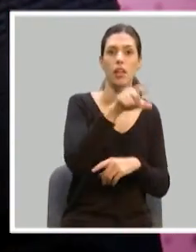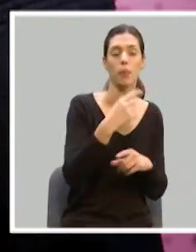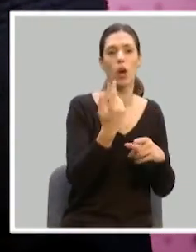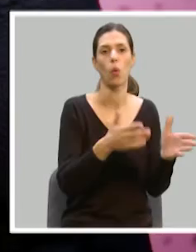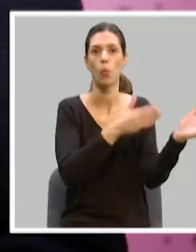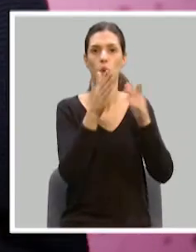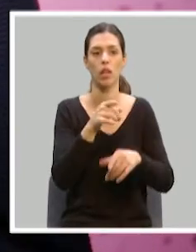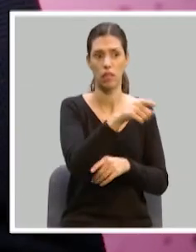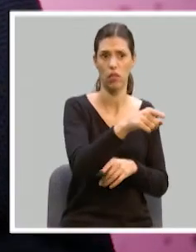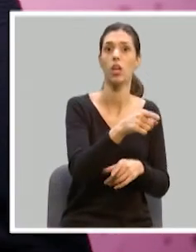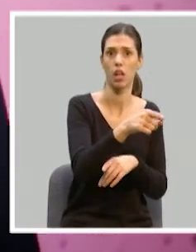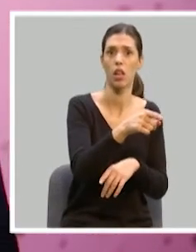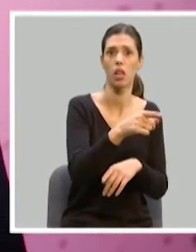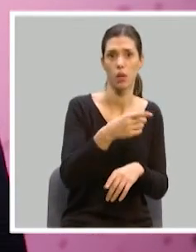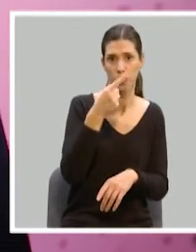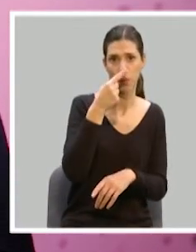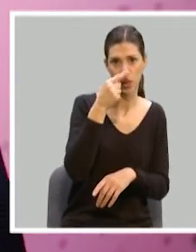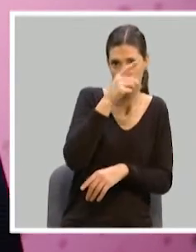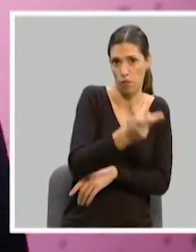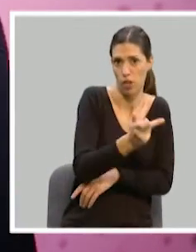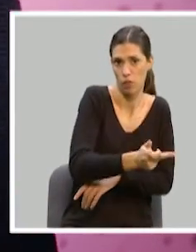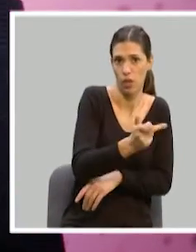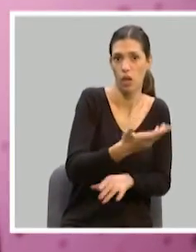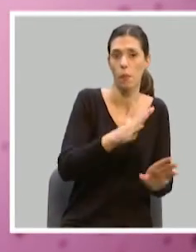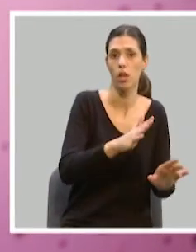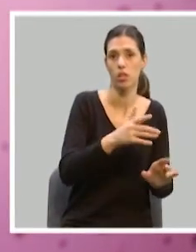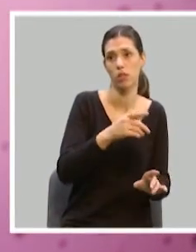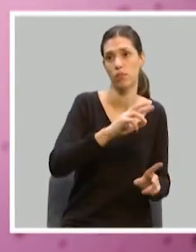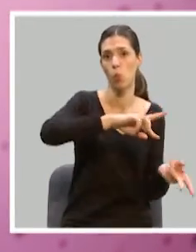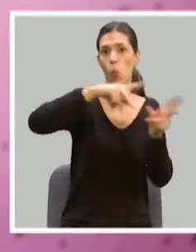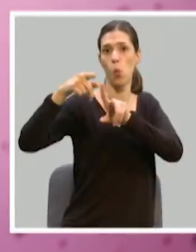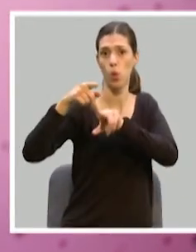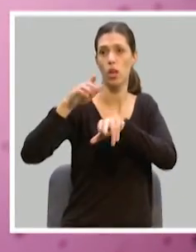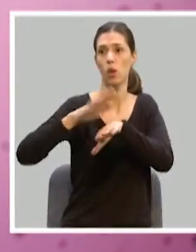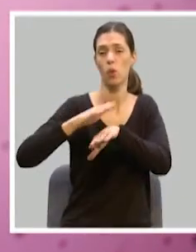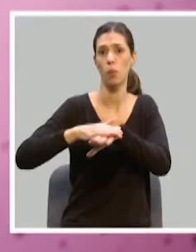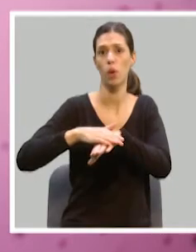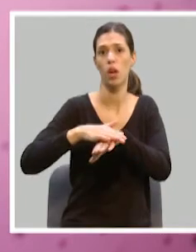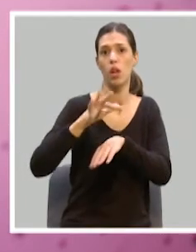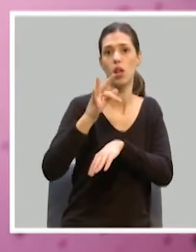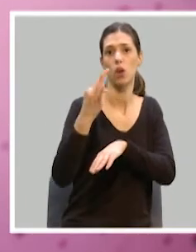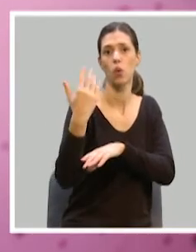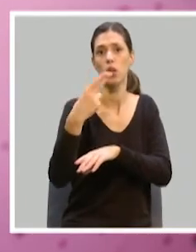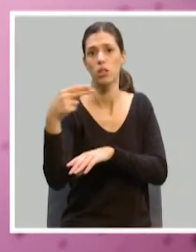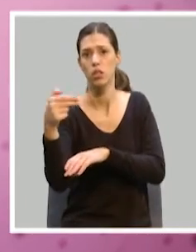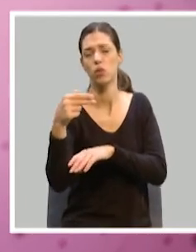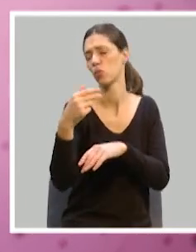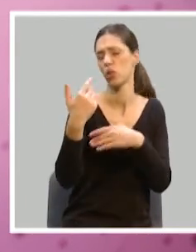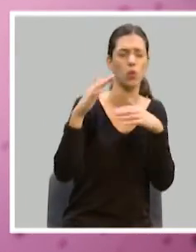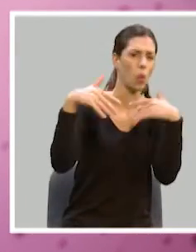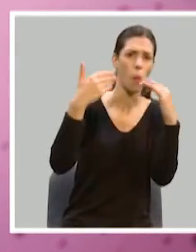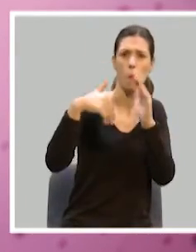dele ter que sair de 15 anos se calhar ele até Preferia ficar para poder de ganhar mais 200 300 400 euros por que que eu